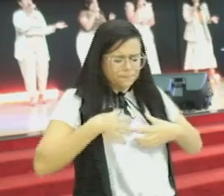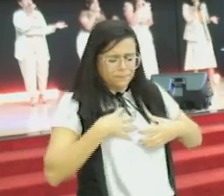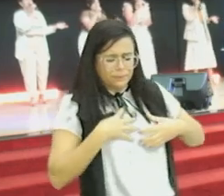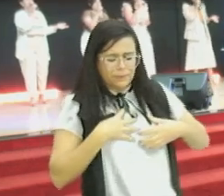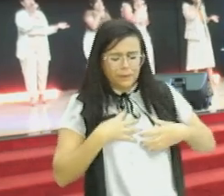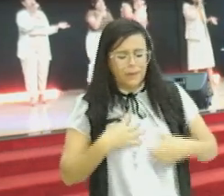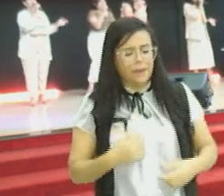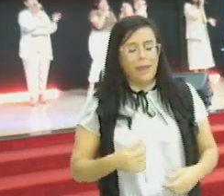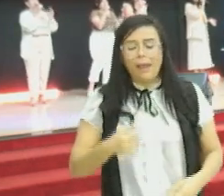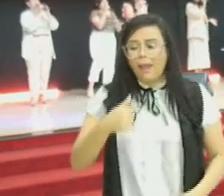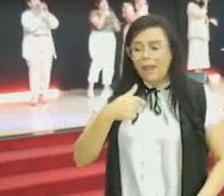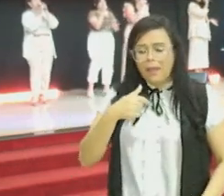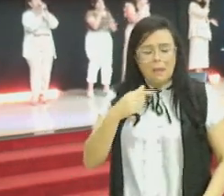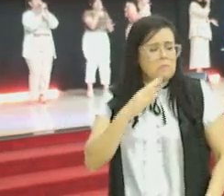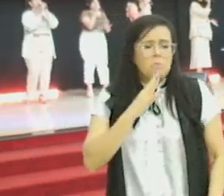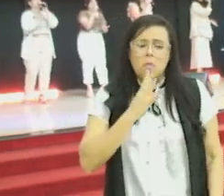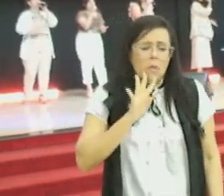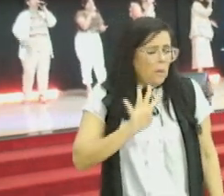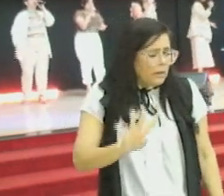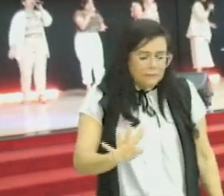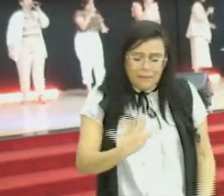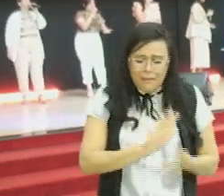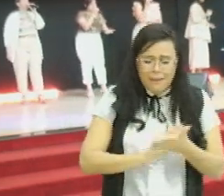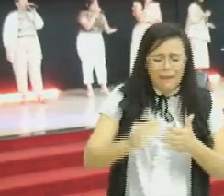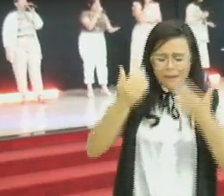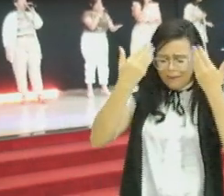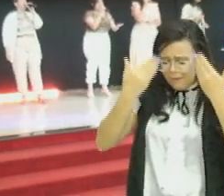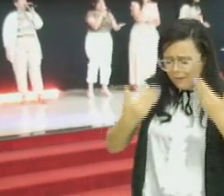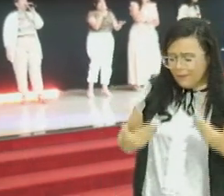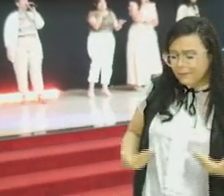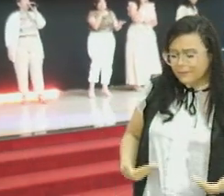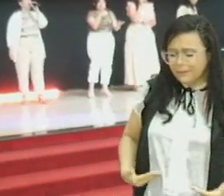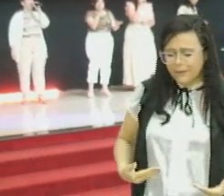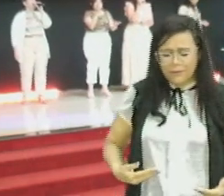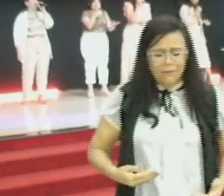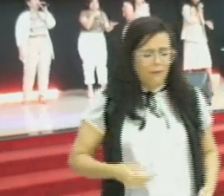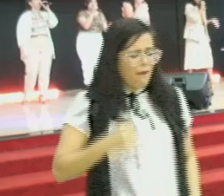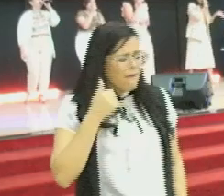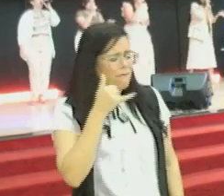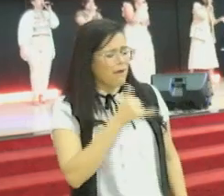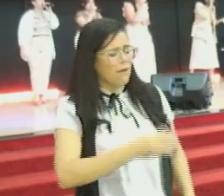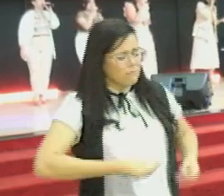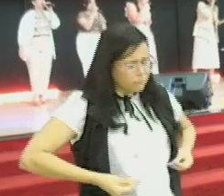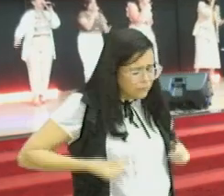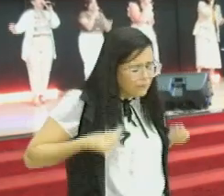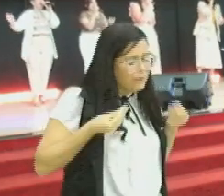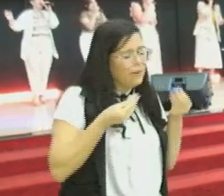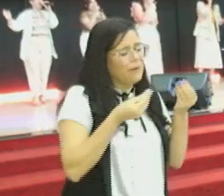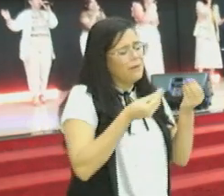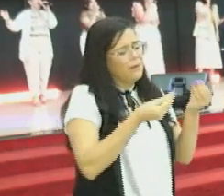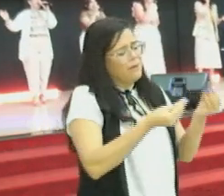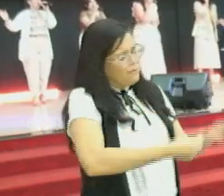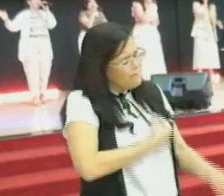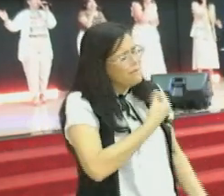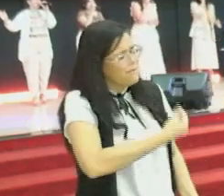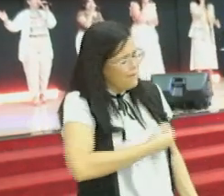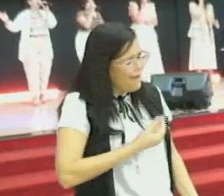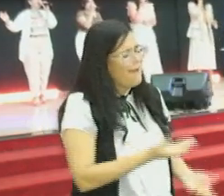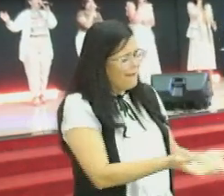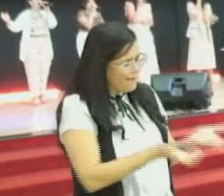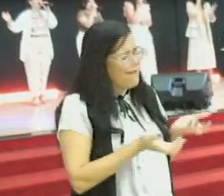Sem ouvir, conheceu e me ofereceu uma água